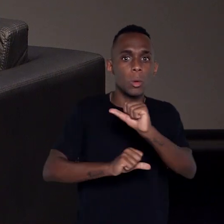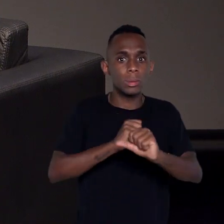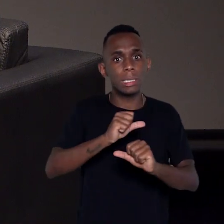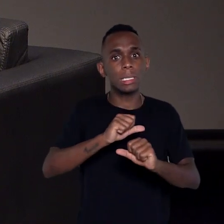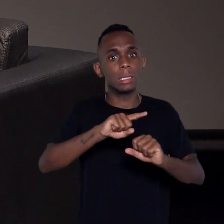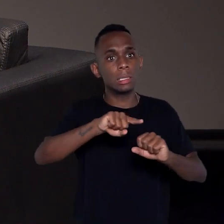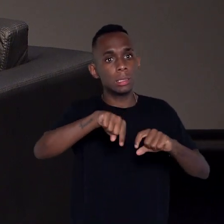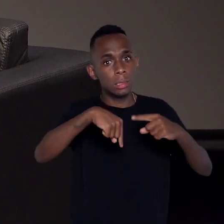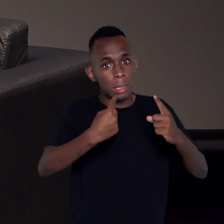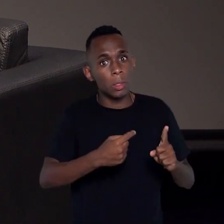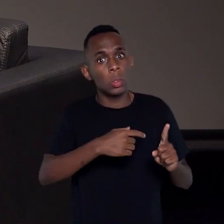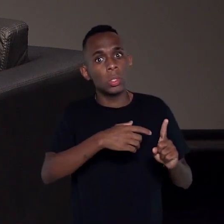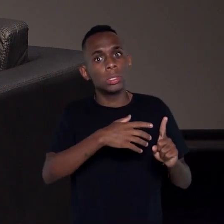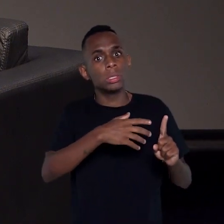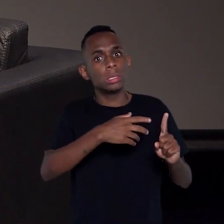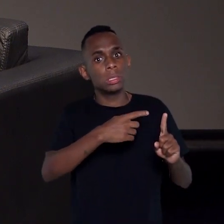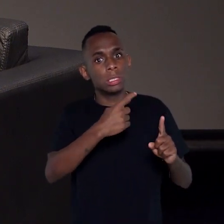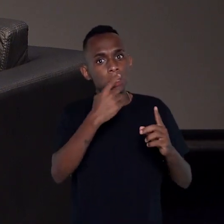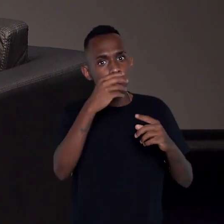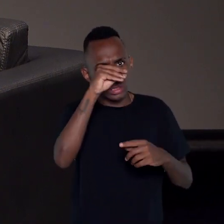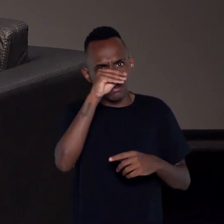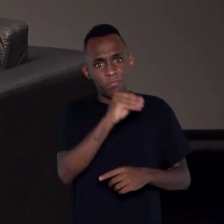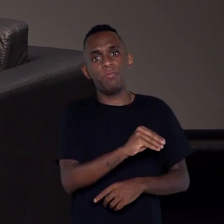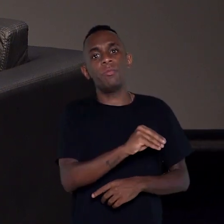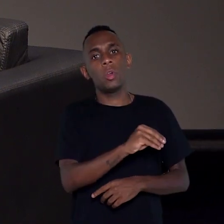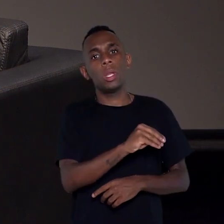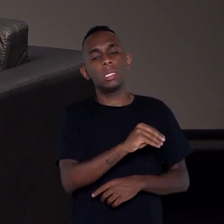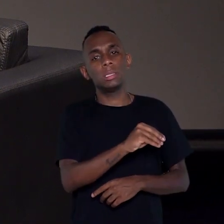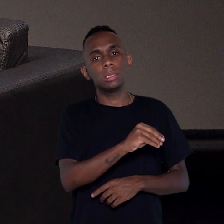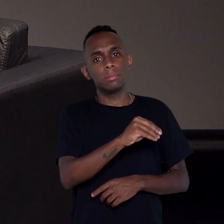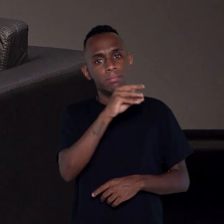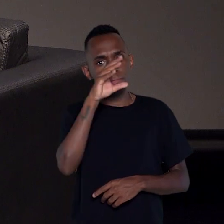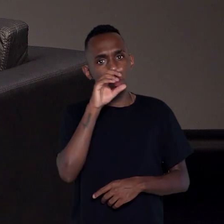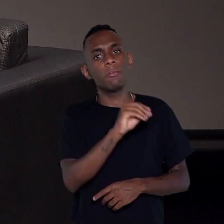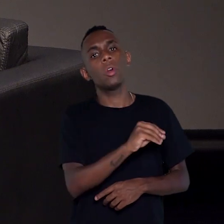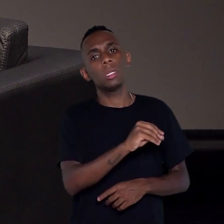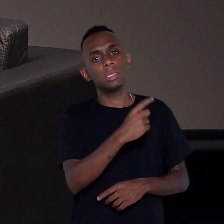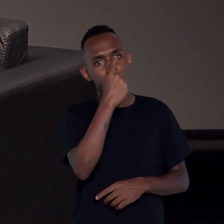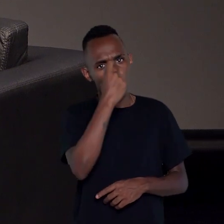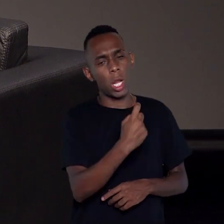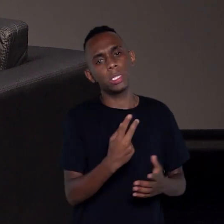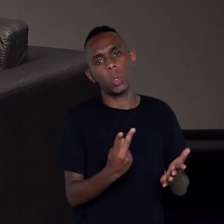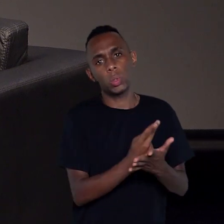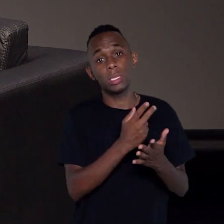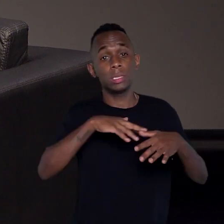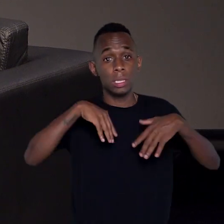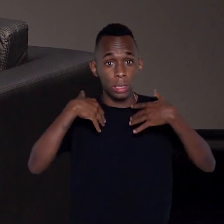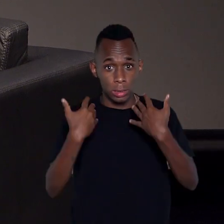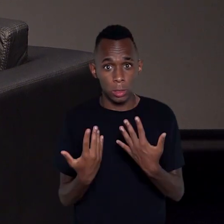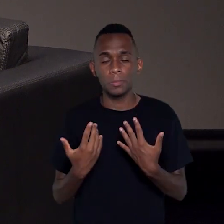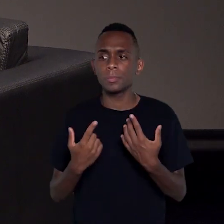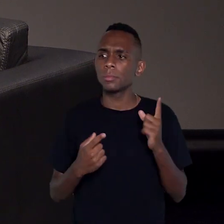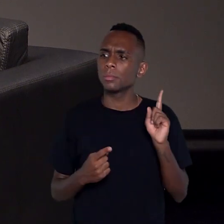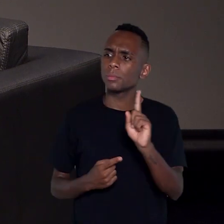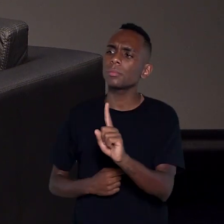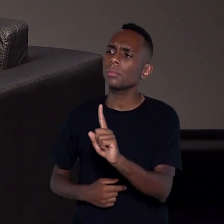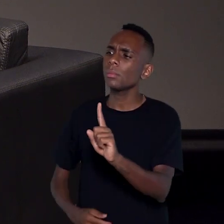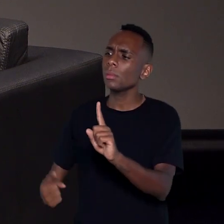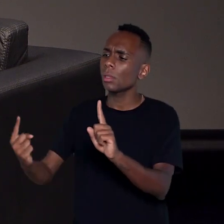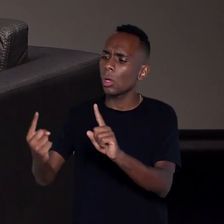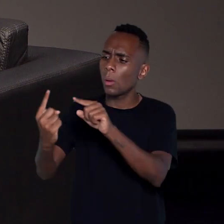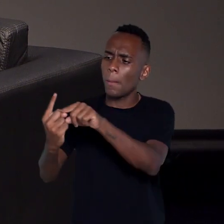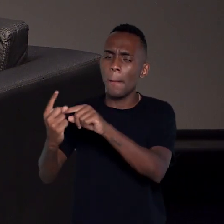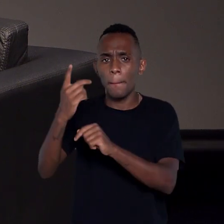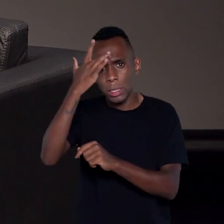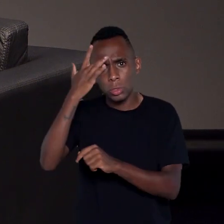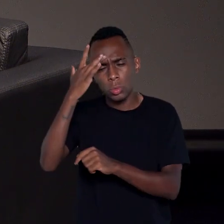sentirem violentados de todas as maneiras. E ali, neste momento, ela identifica uma pessoa